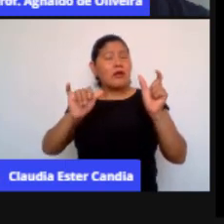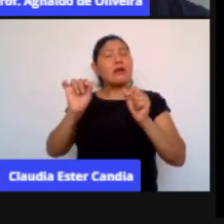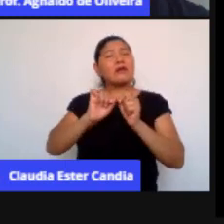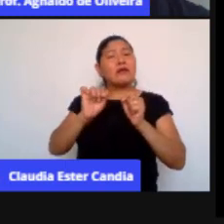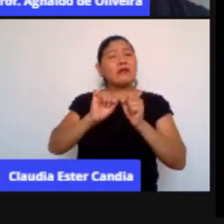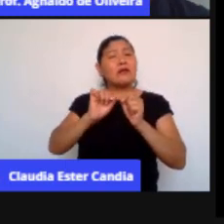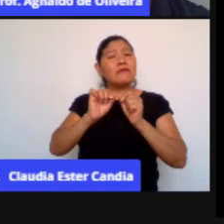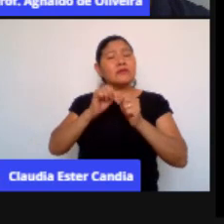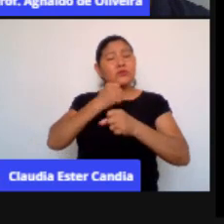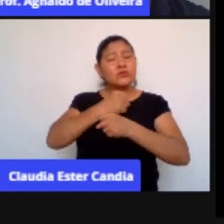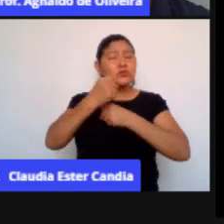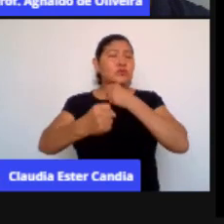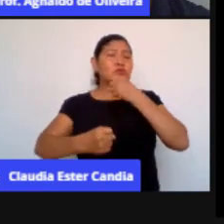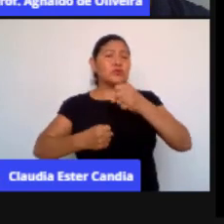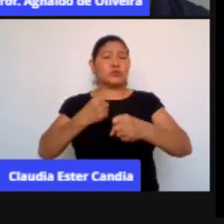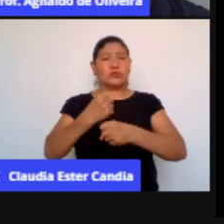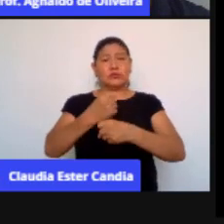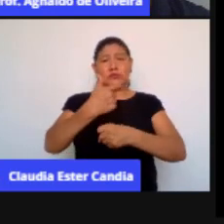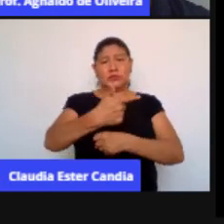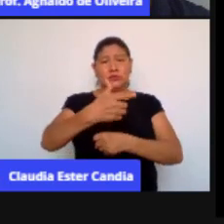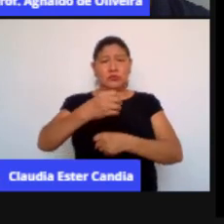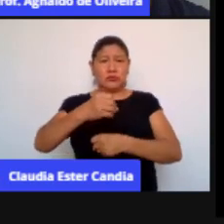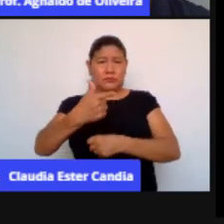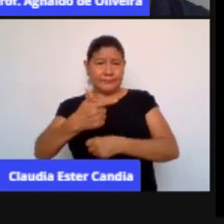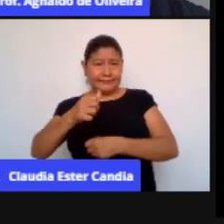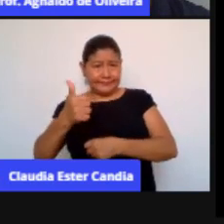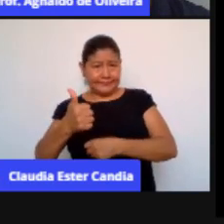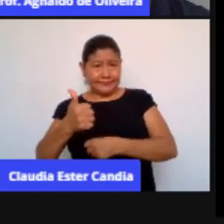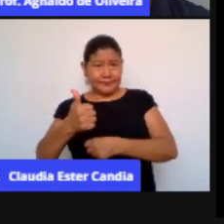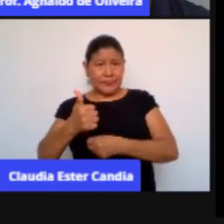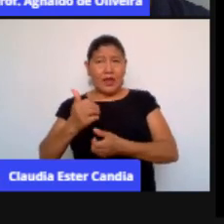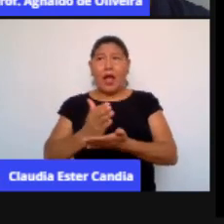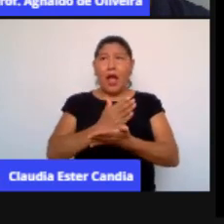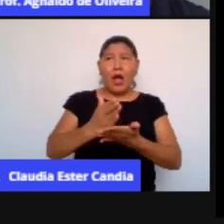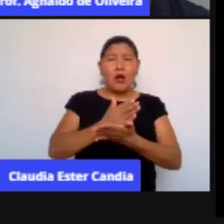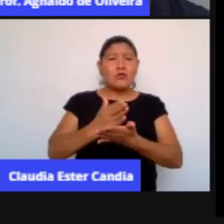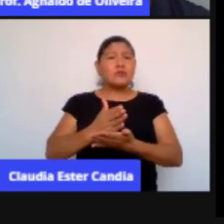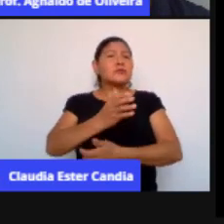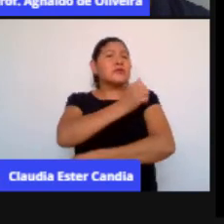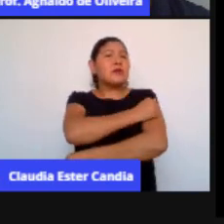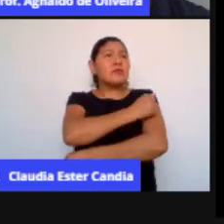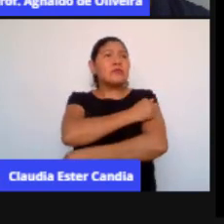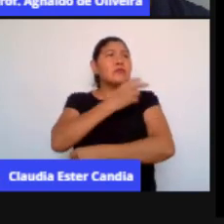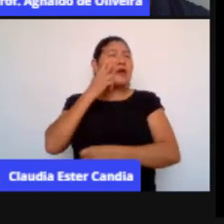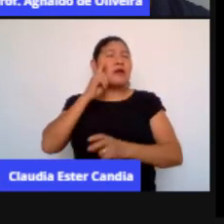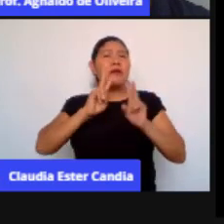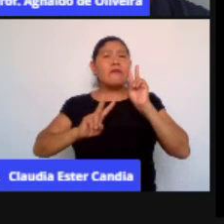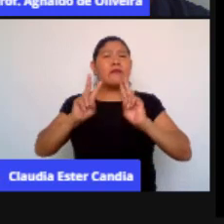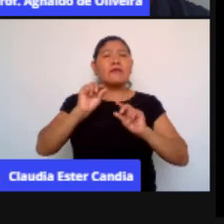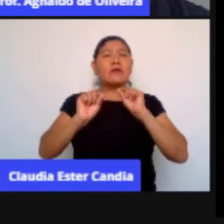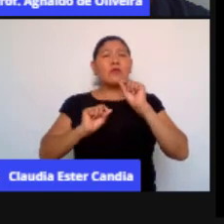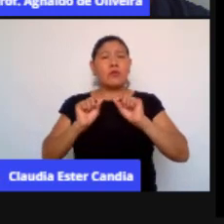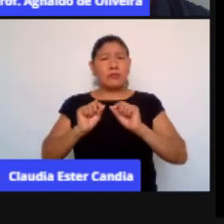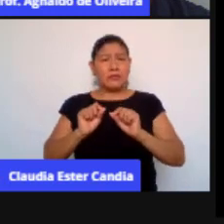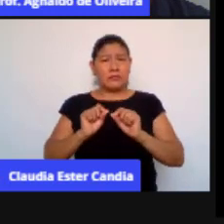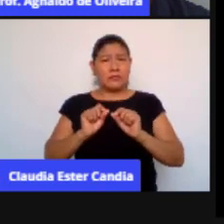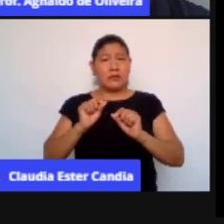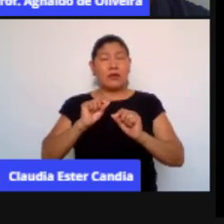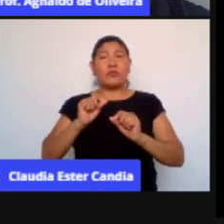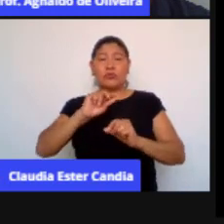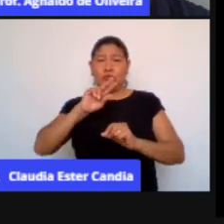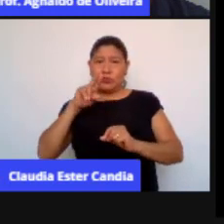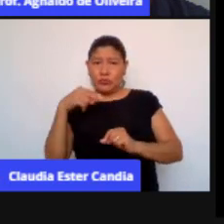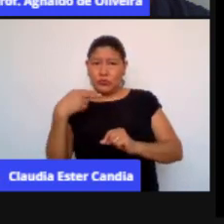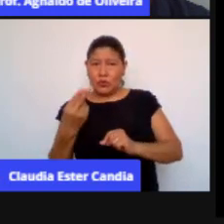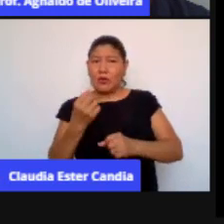de 2021. Como que a gente escolheu essas habilidades, né? O ano passado, em meio a todo